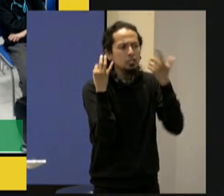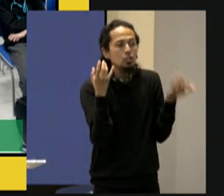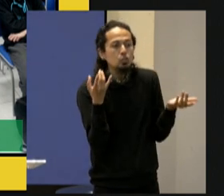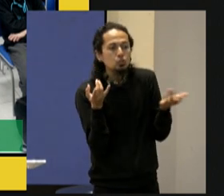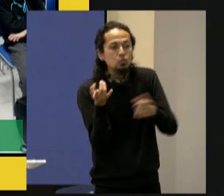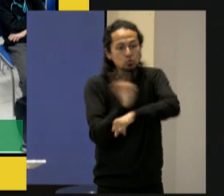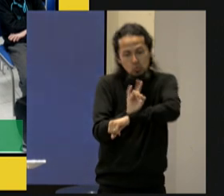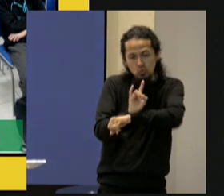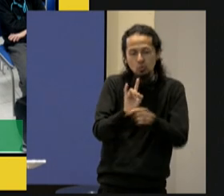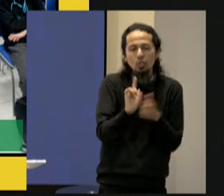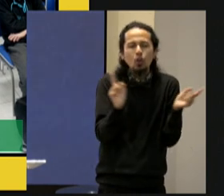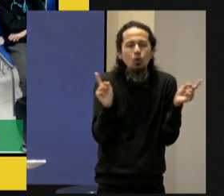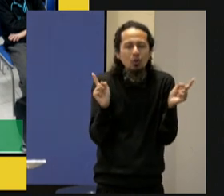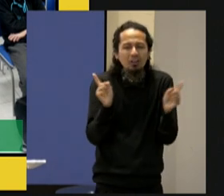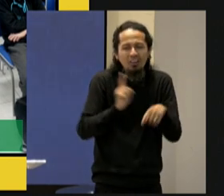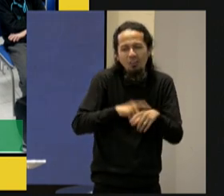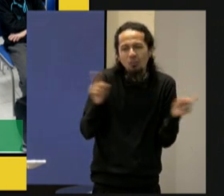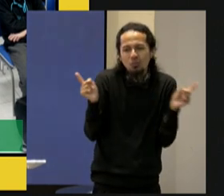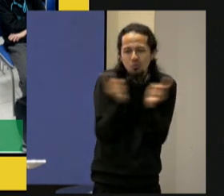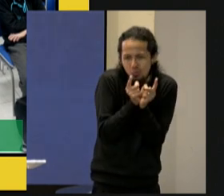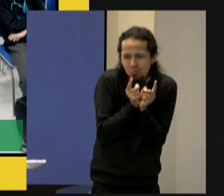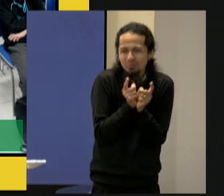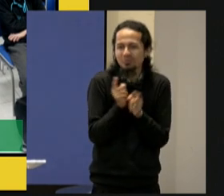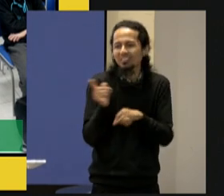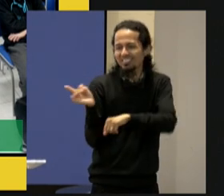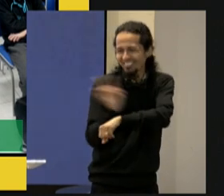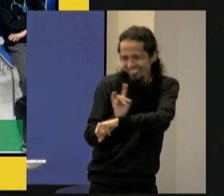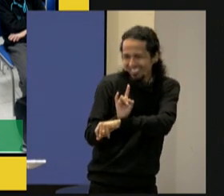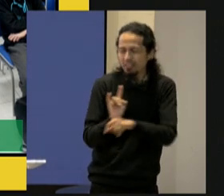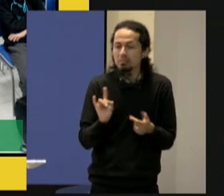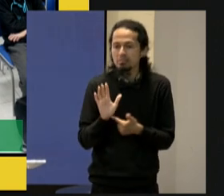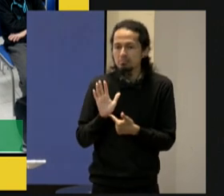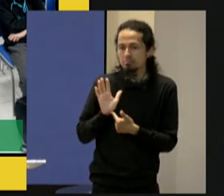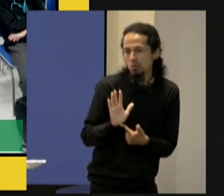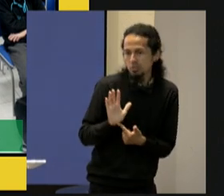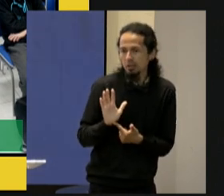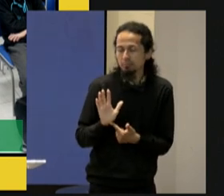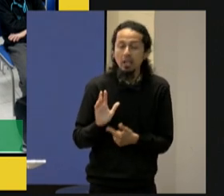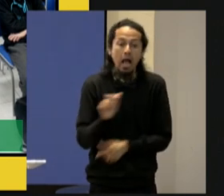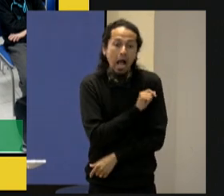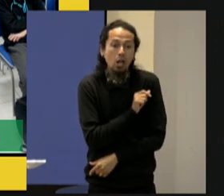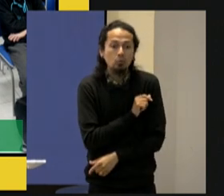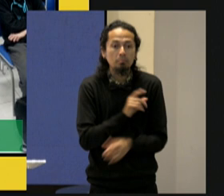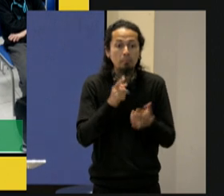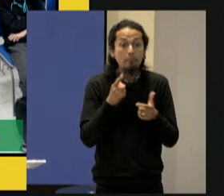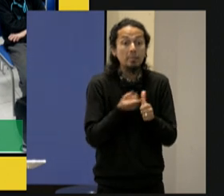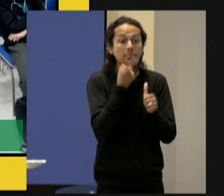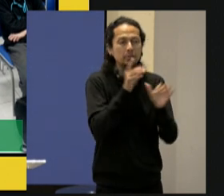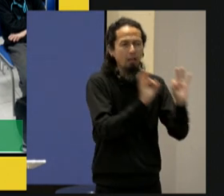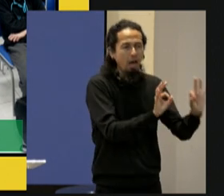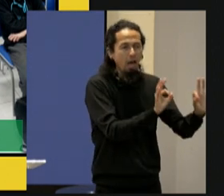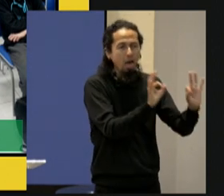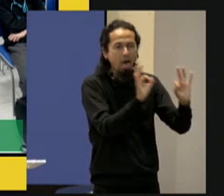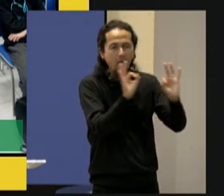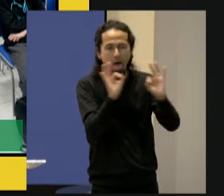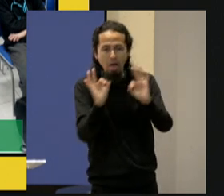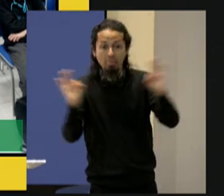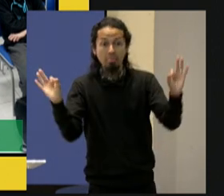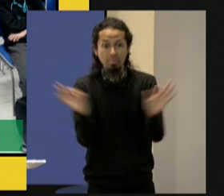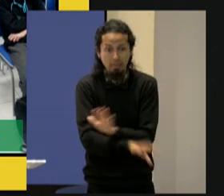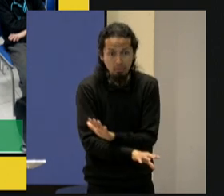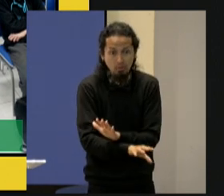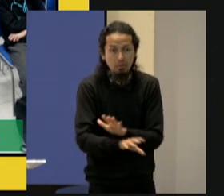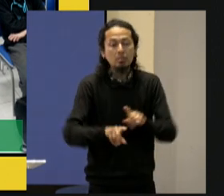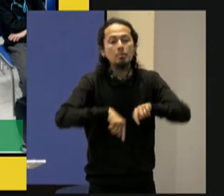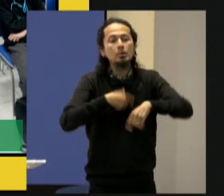do sexto ao nono ano têm acesso, né, vão assistir esses filmes, e depois de cada curta a gente faz um debate. Então, por exemplo,